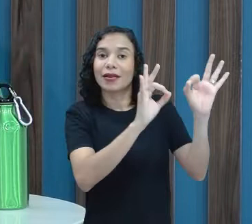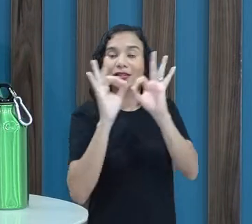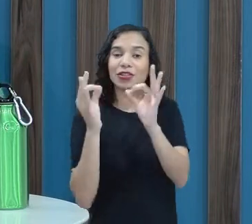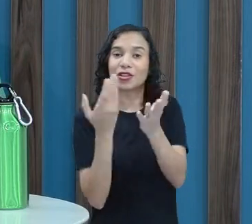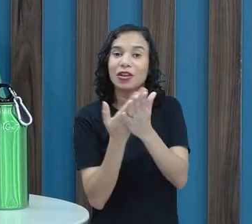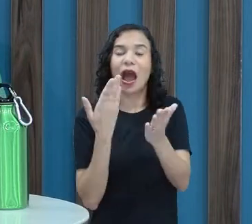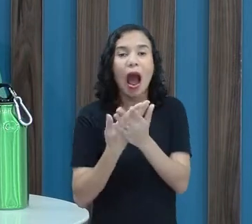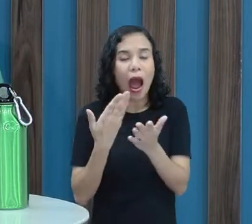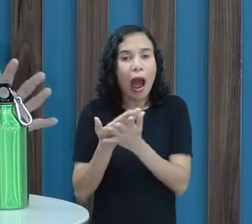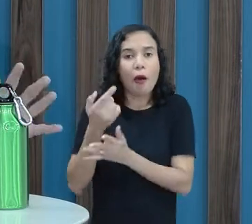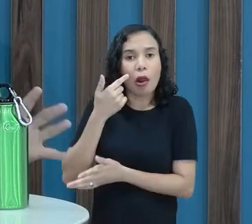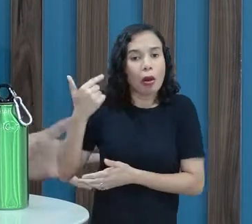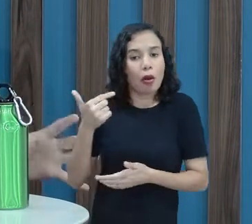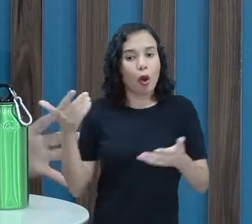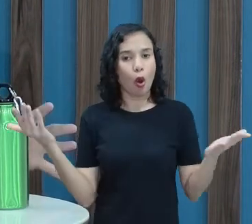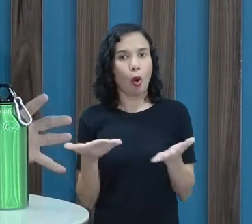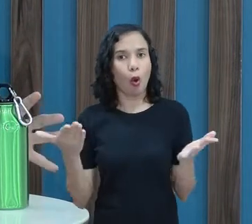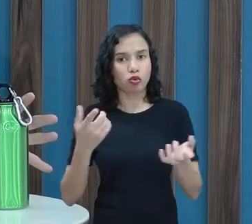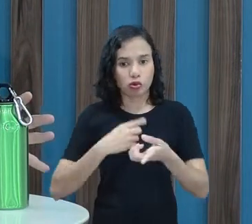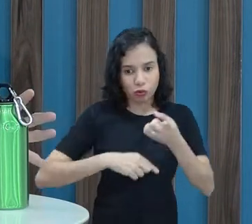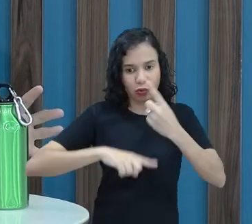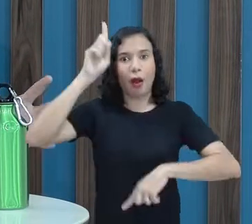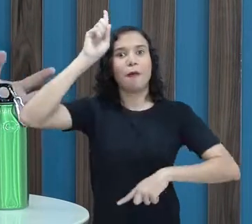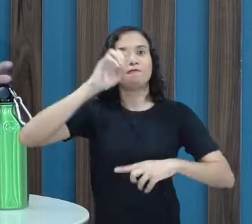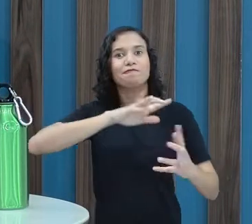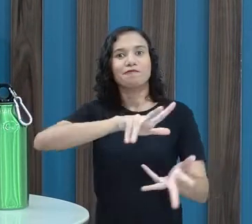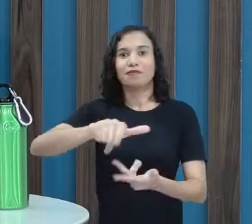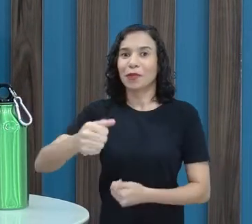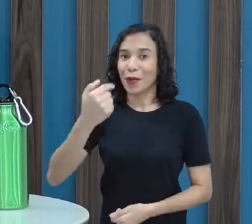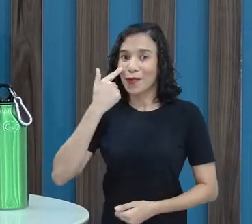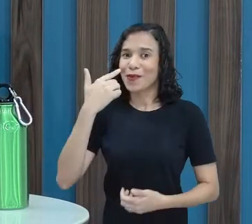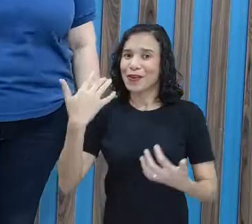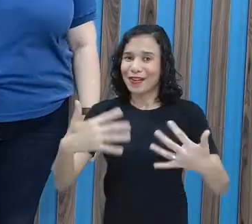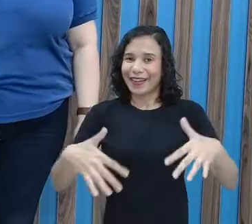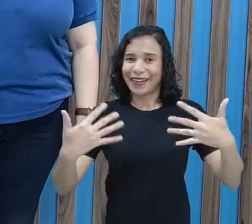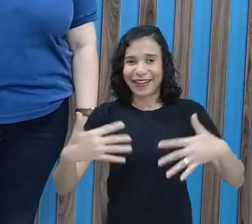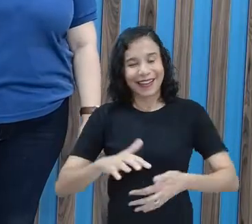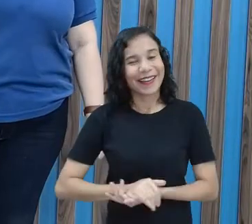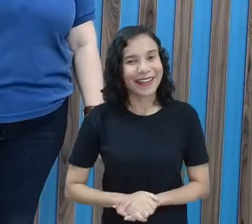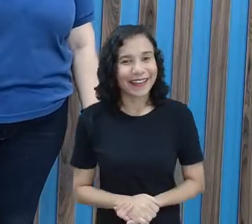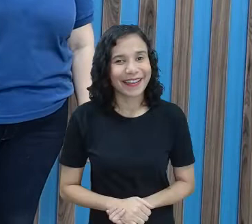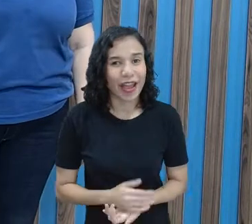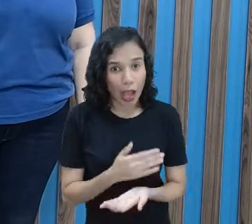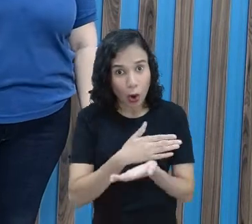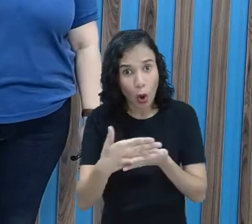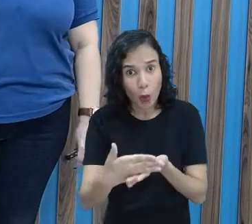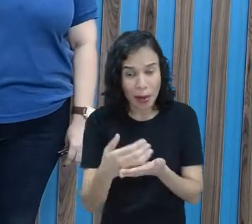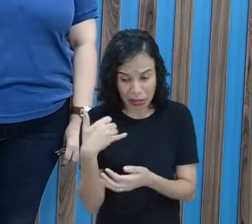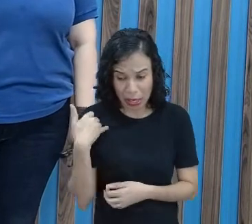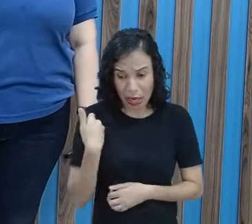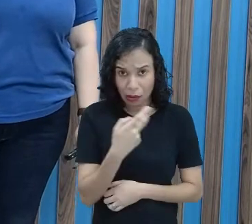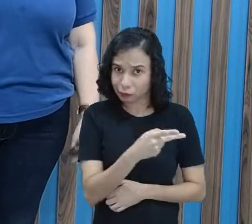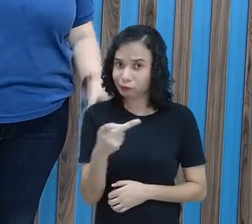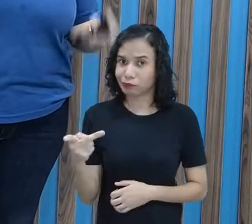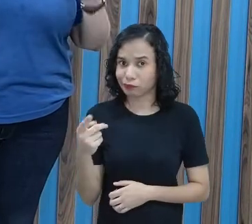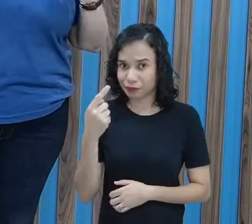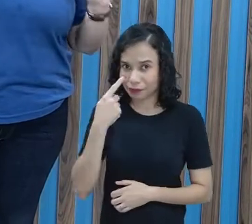a nossa aula, hoje em dia está batendo um recorde mundial. Exatamente. E começa na cidade de vocês aí,